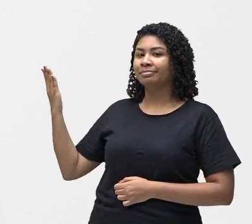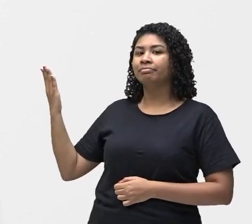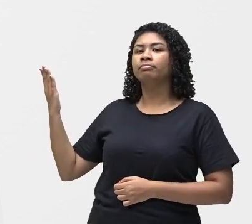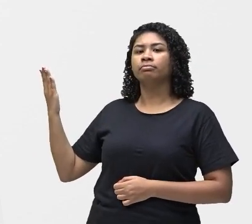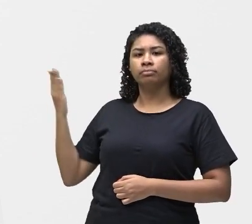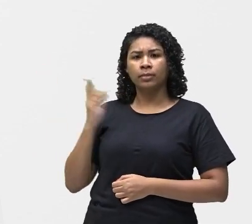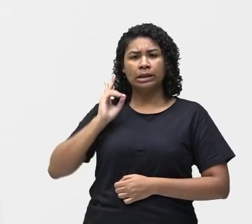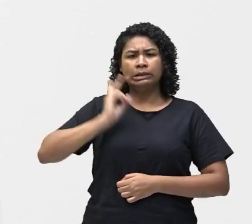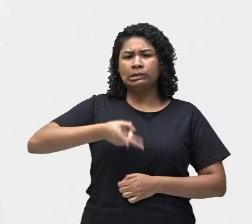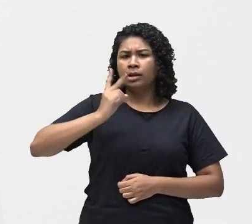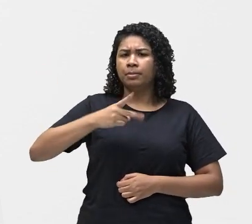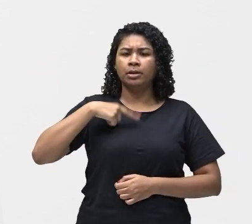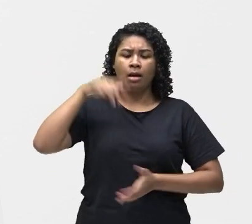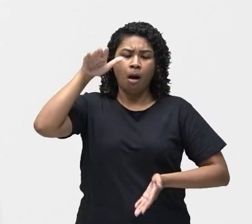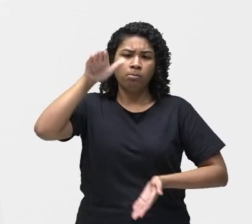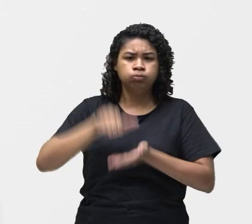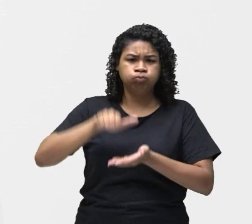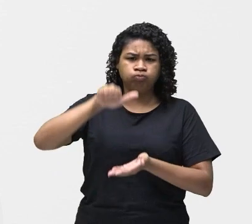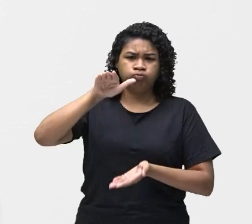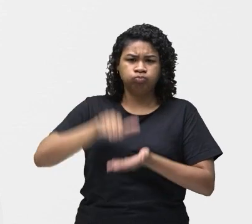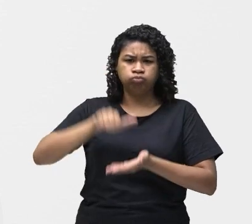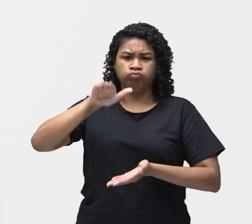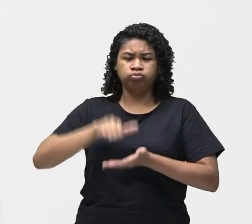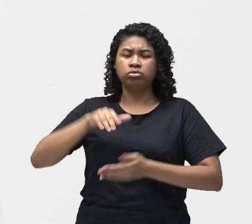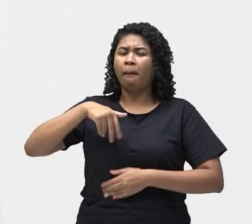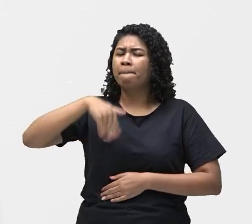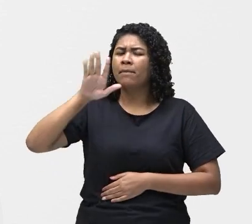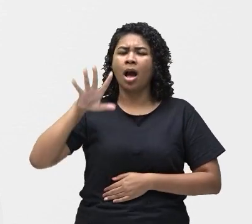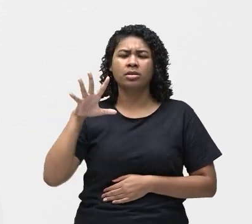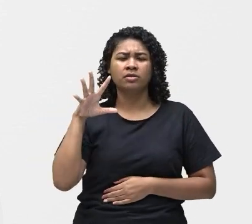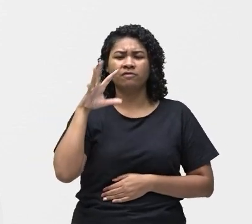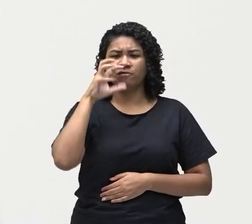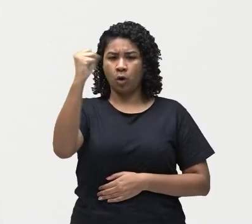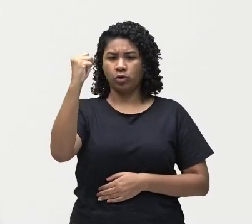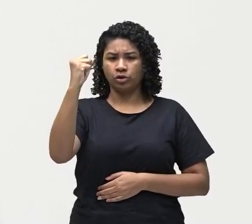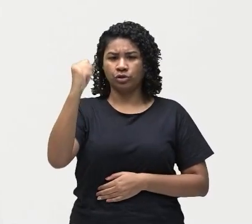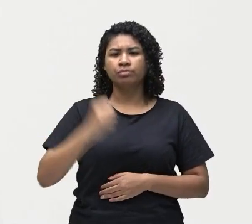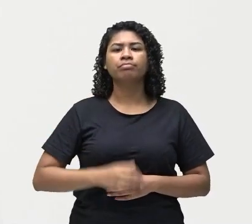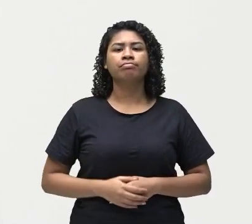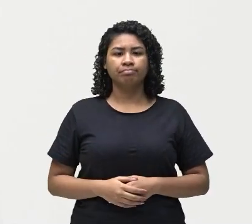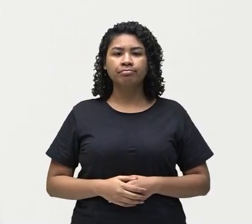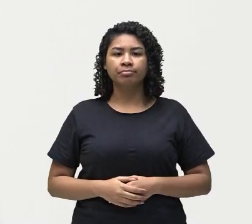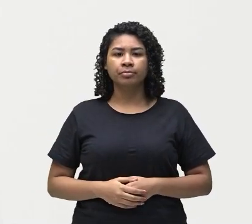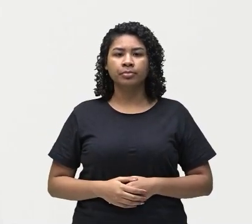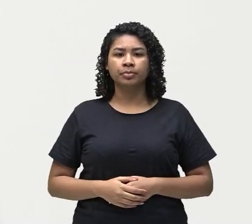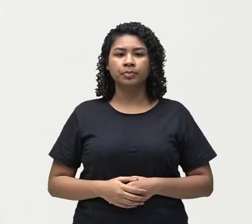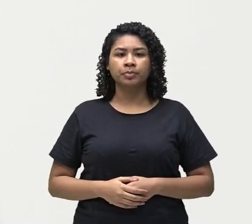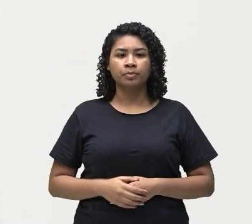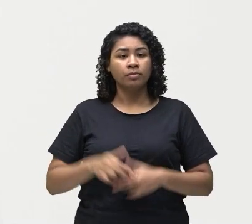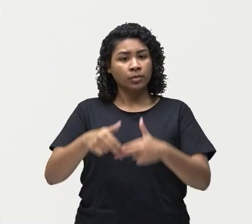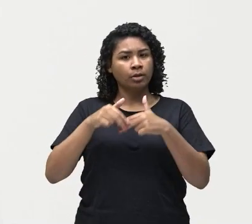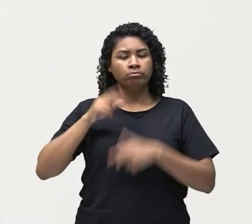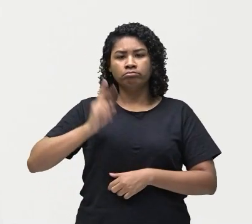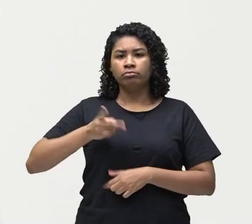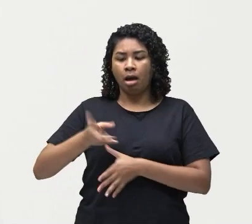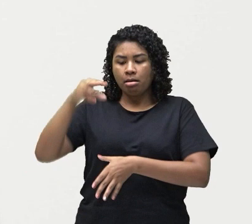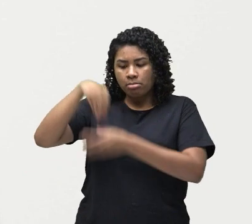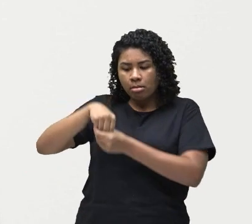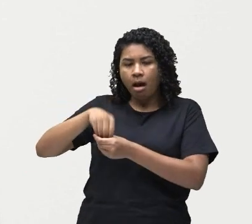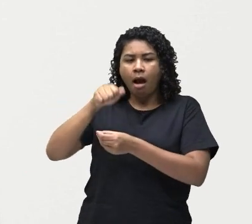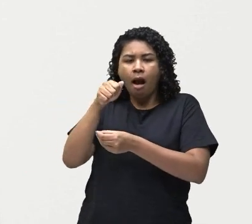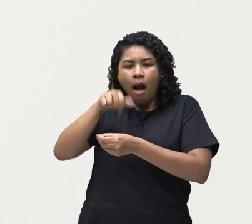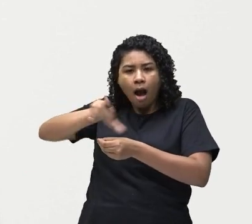ele vai comprimir muito mais tá o fluido de trabalho que normalmente ali é o ar que é comprimido